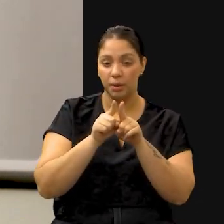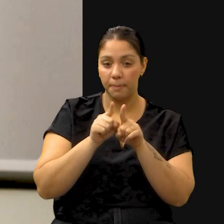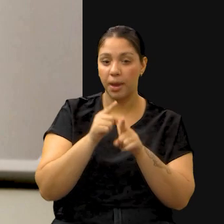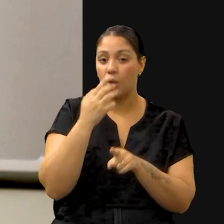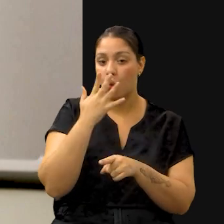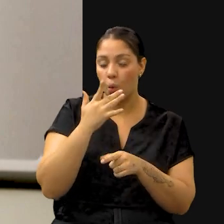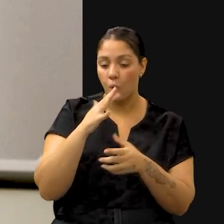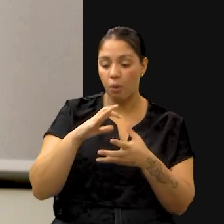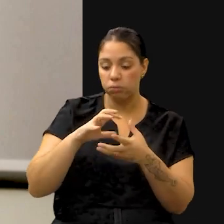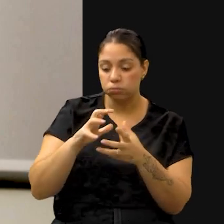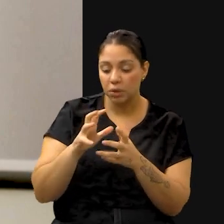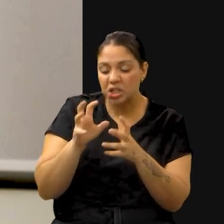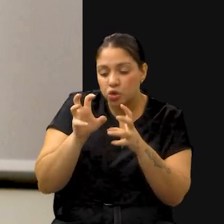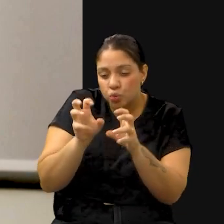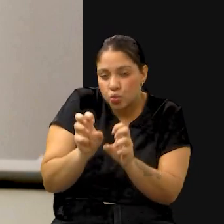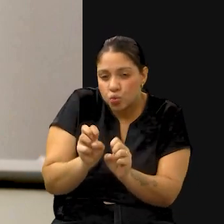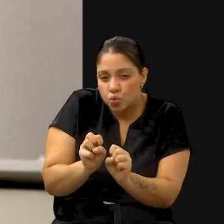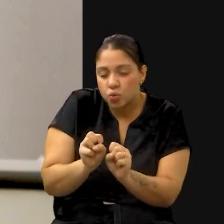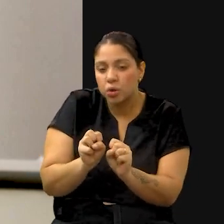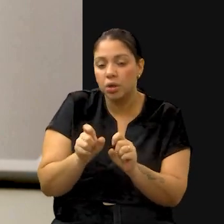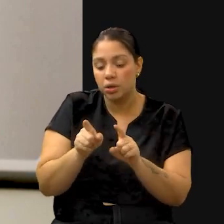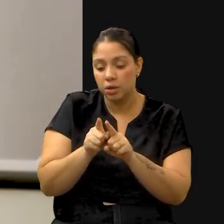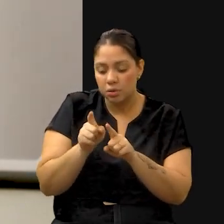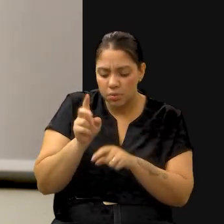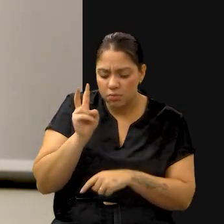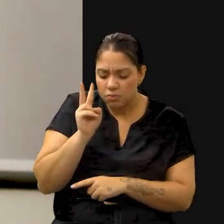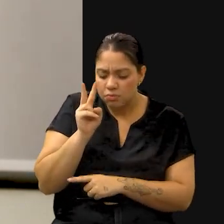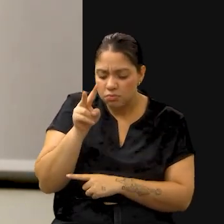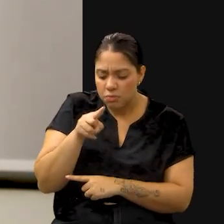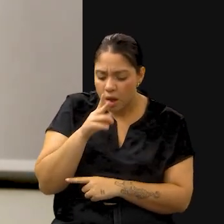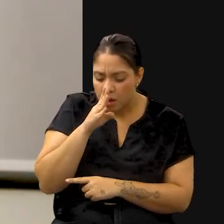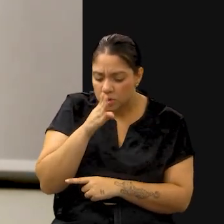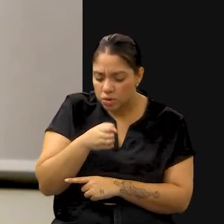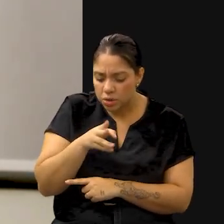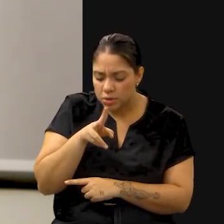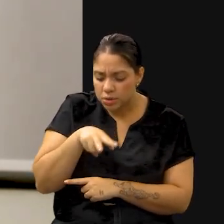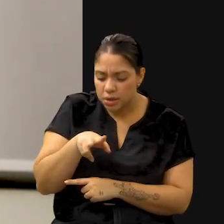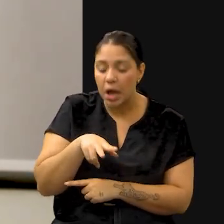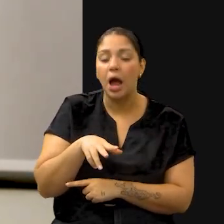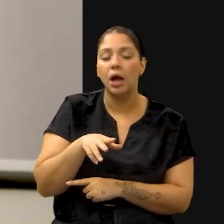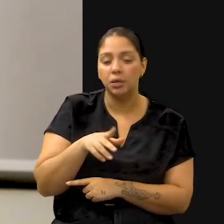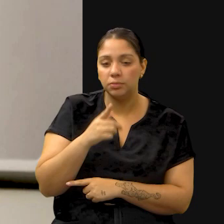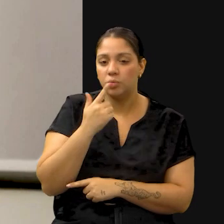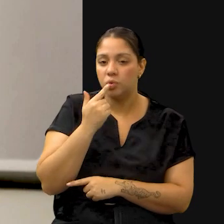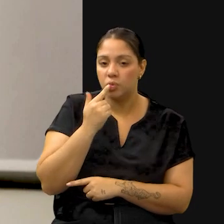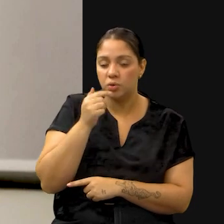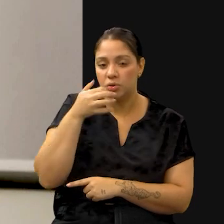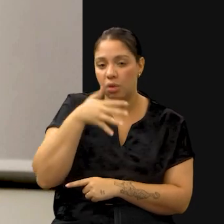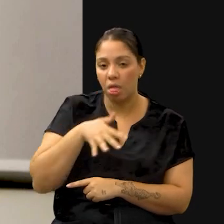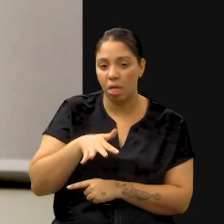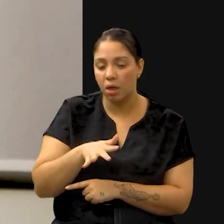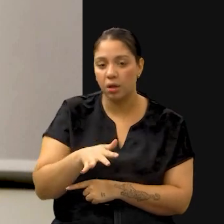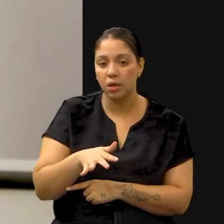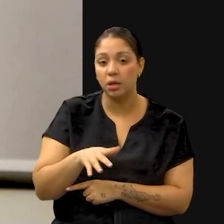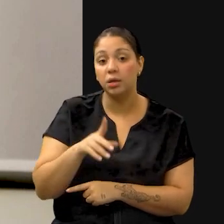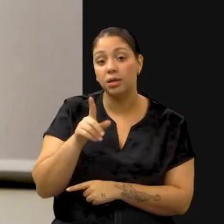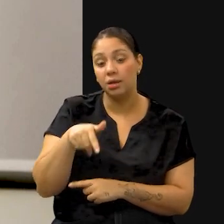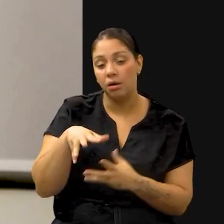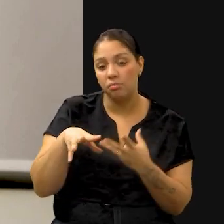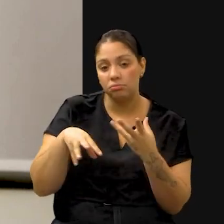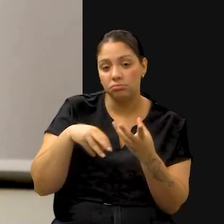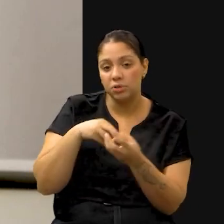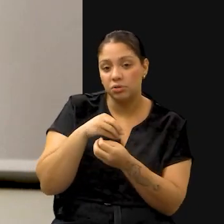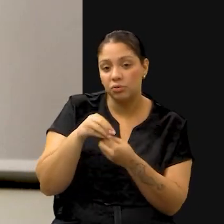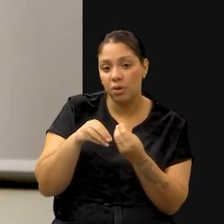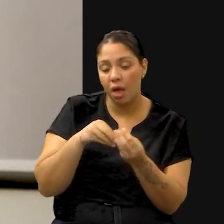um pouco mais escurecida, ou até uma visualização direta no vaso sanitário de sangue. E geralmente é um sangue